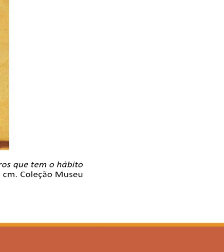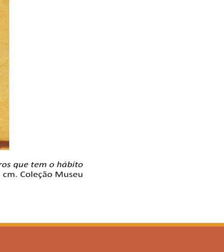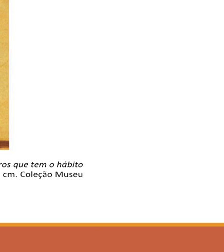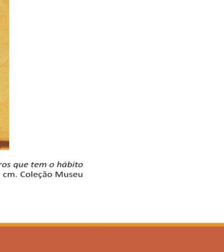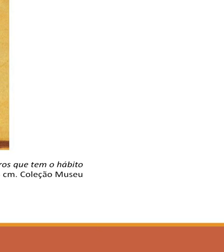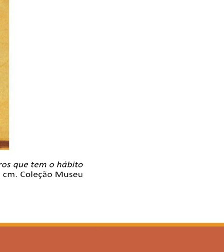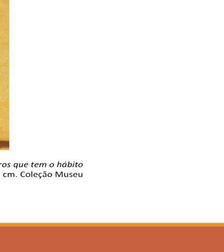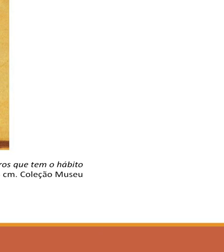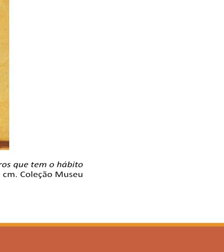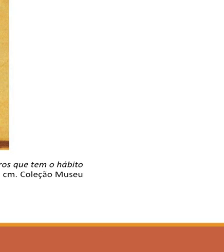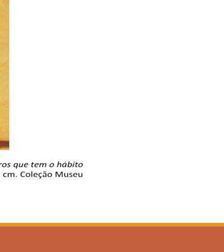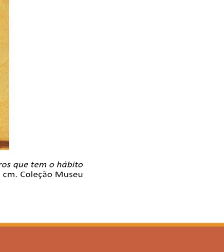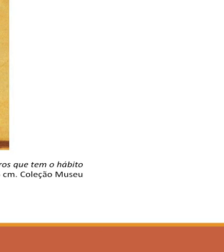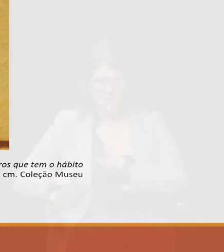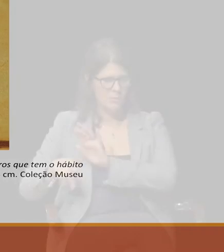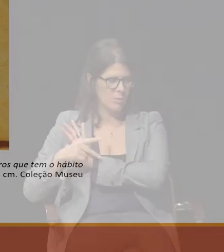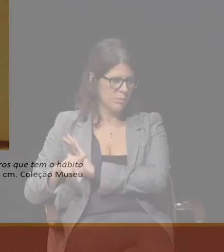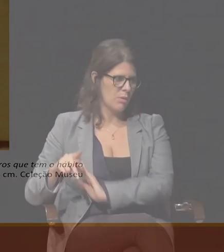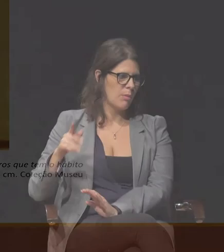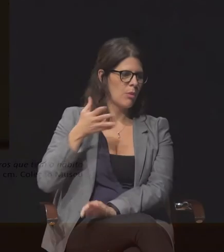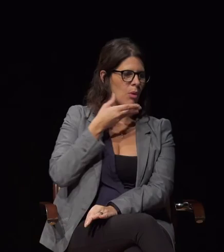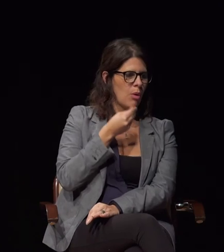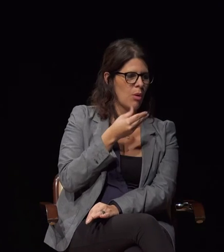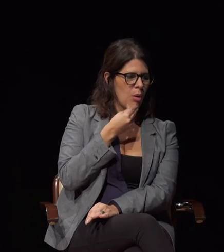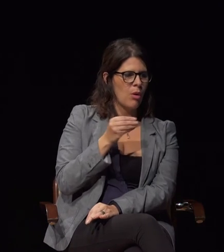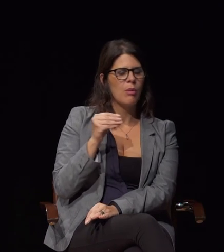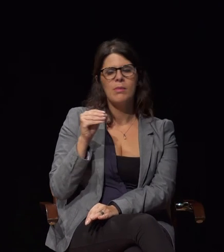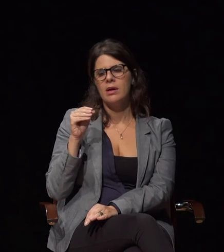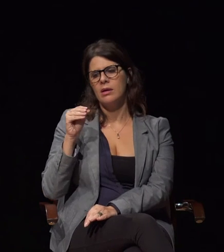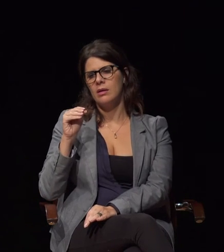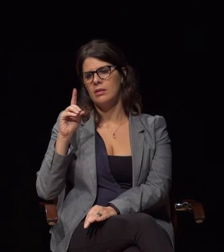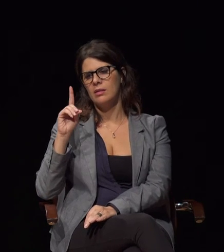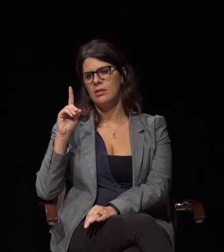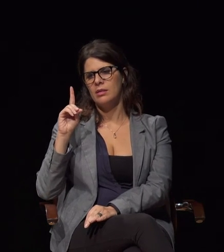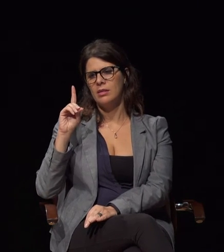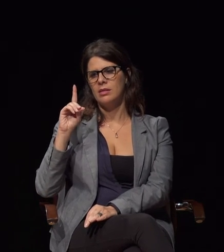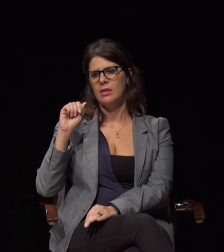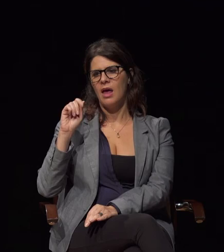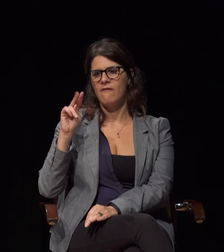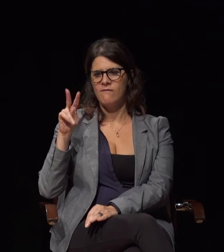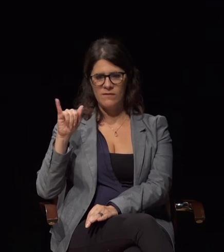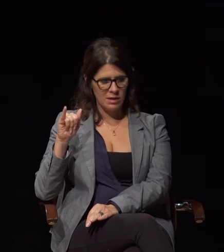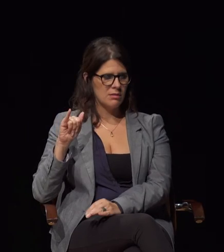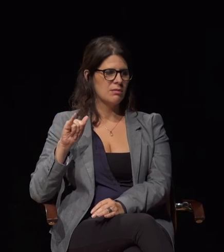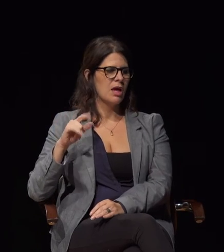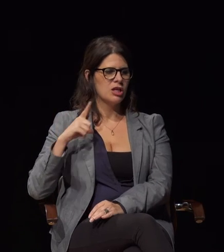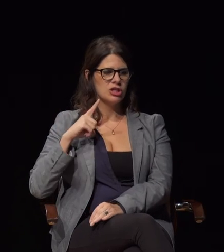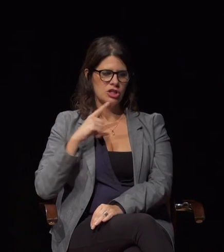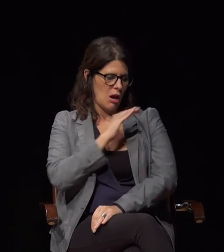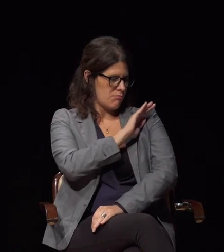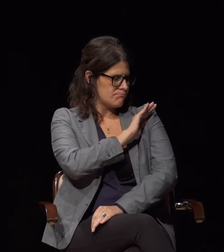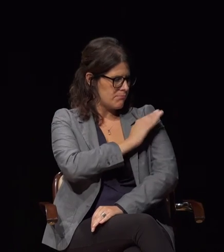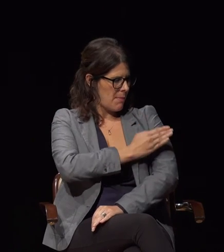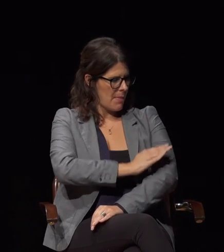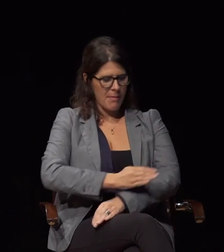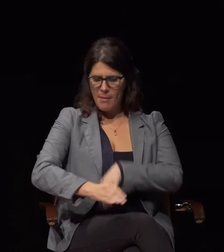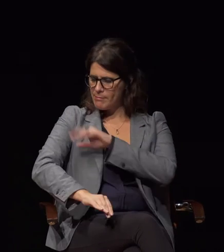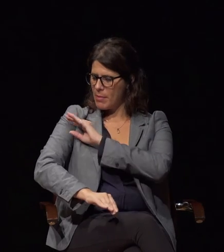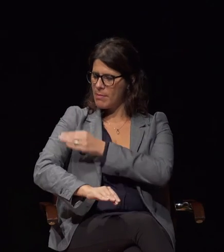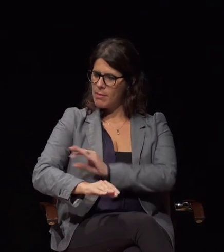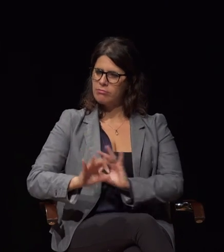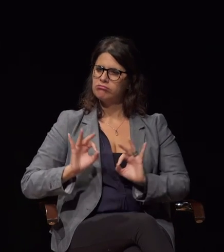desenha anatomicamente o corpo dos o corpo dos escravos os escravos têm são são entendidos como quase